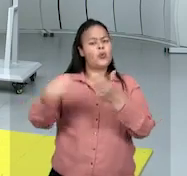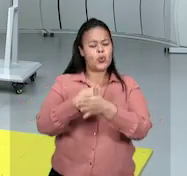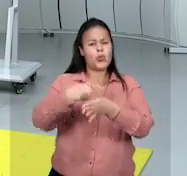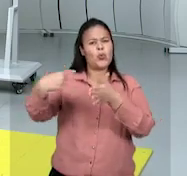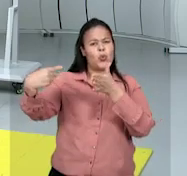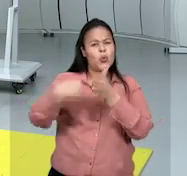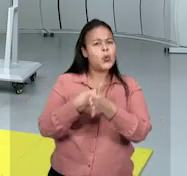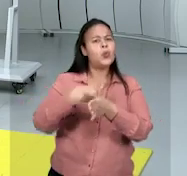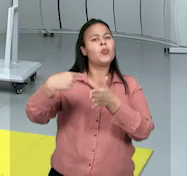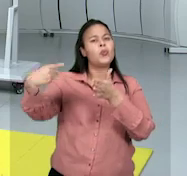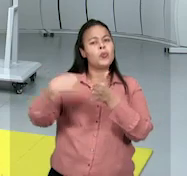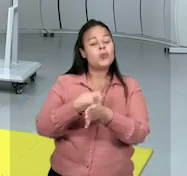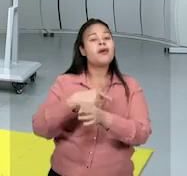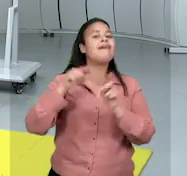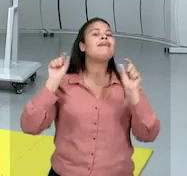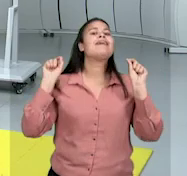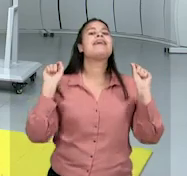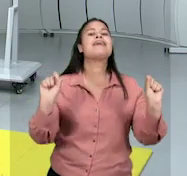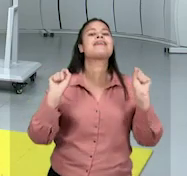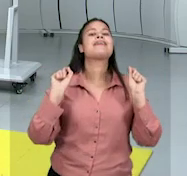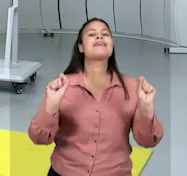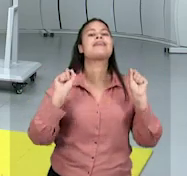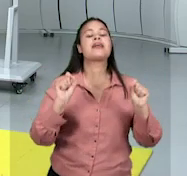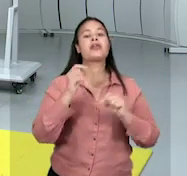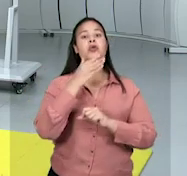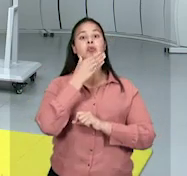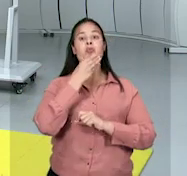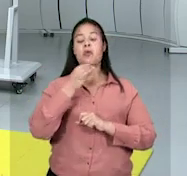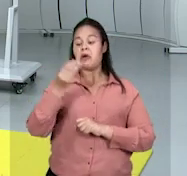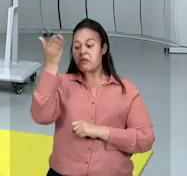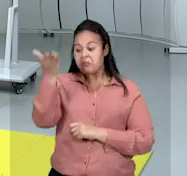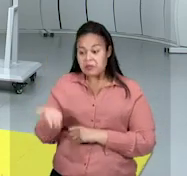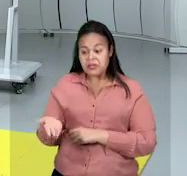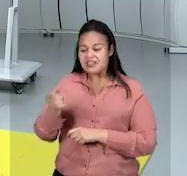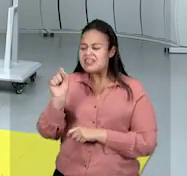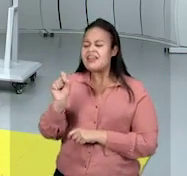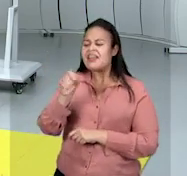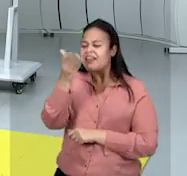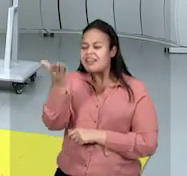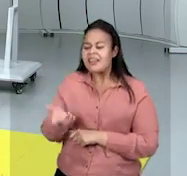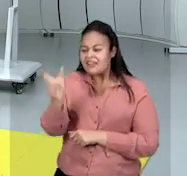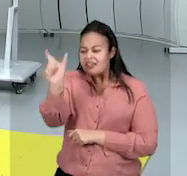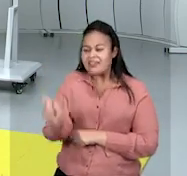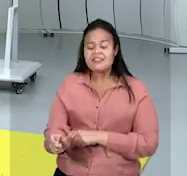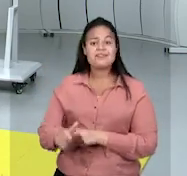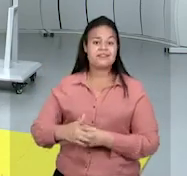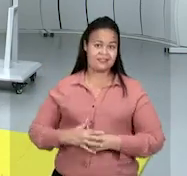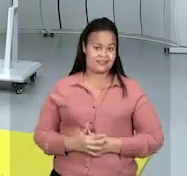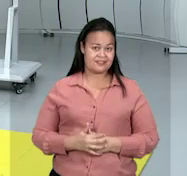sobre quem é o homem, afinal de contas. Vamos continuar?